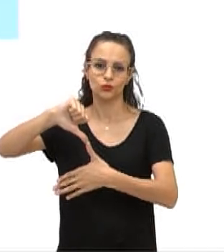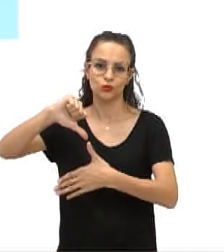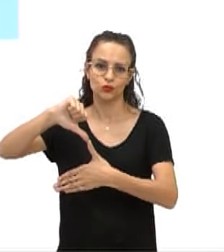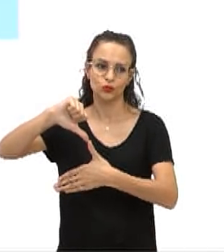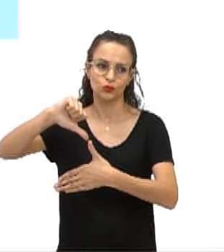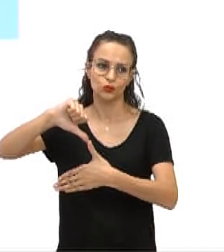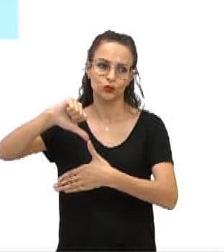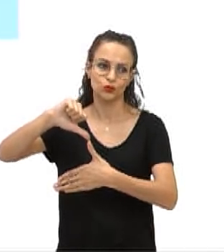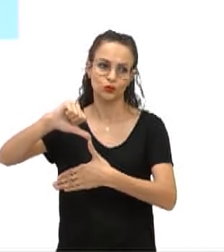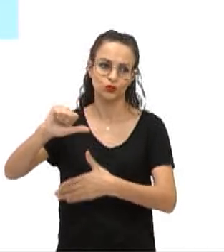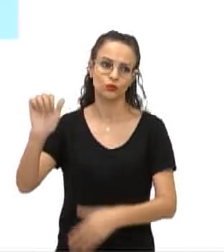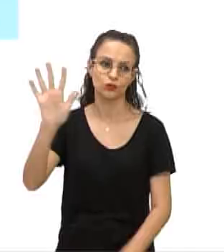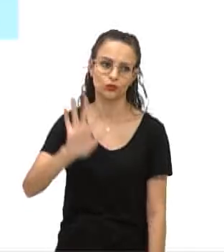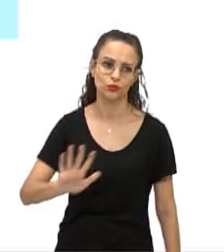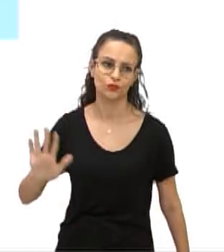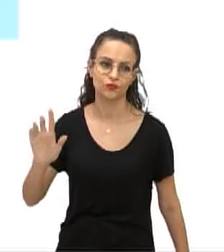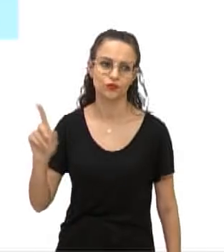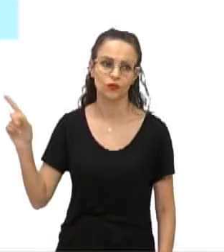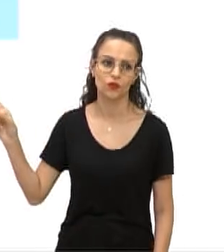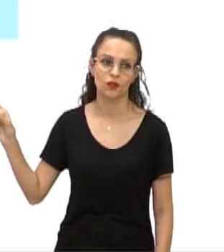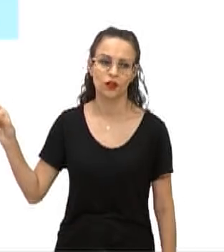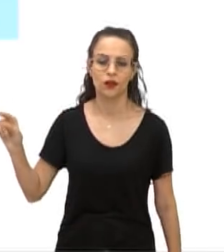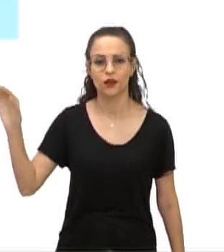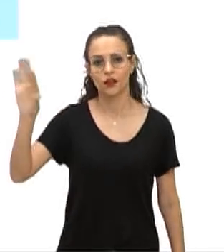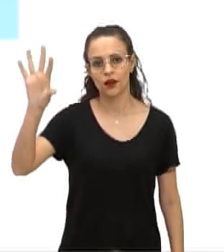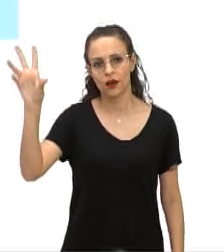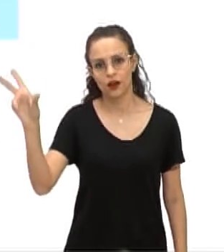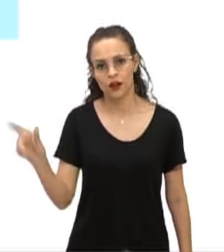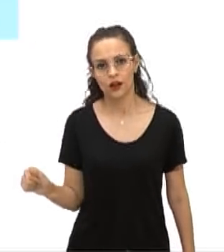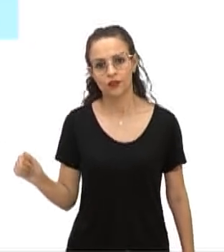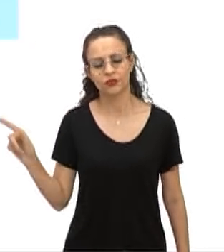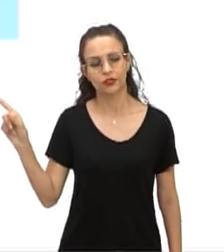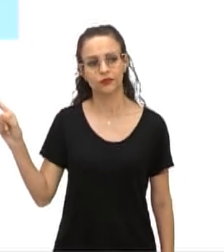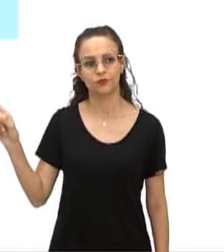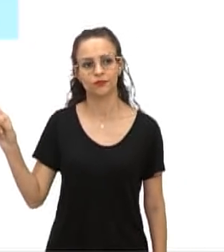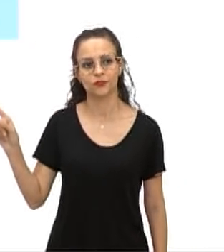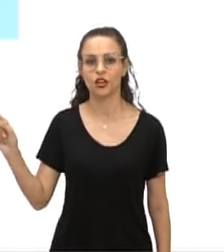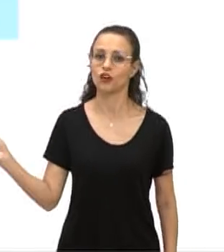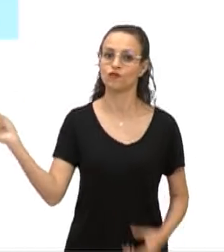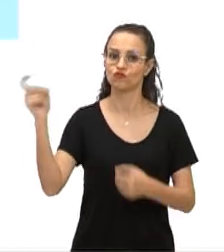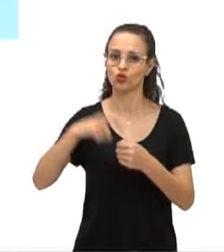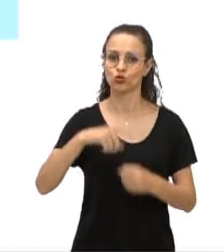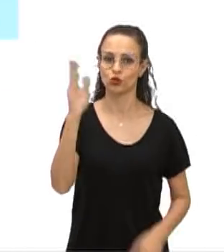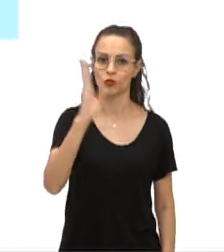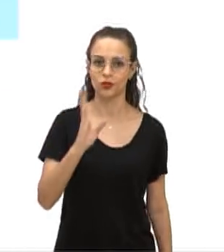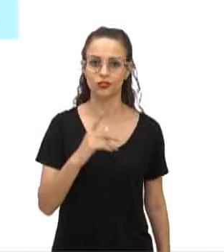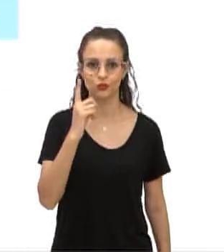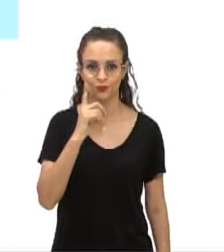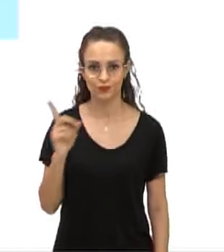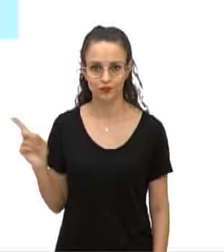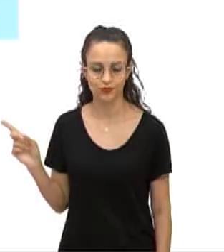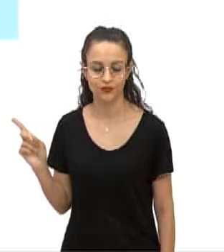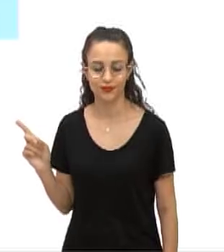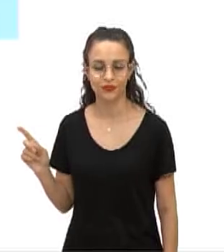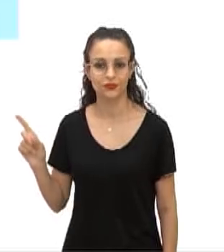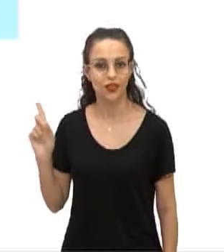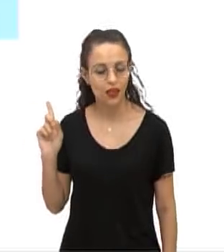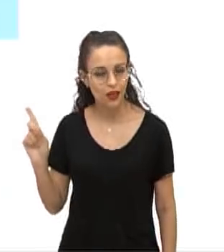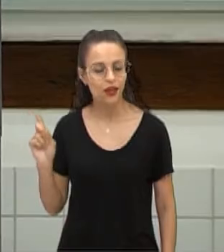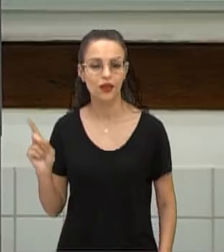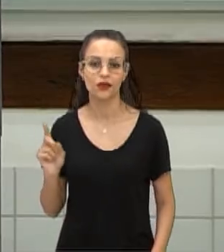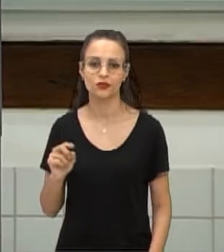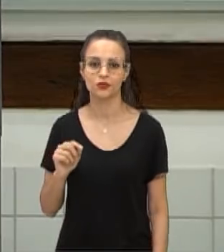continentes, saíram da Europa, América do Sul, passaram ali pela África, foram para a Austrália, voltaram para o Brasil. Gente,